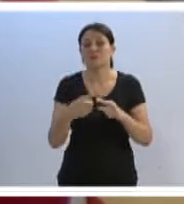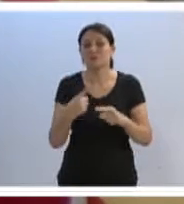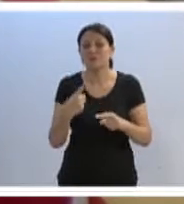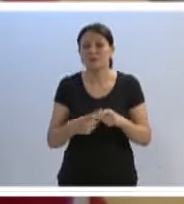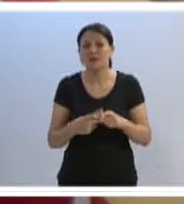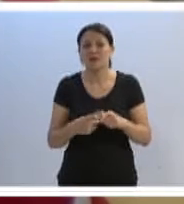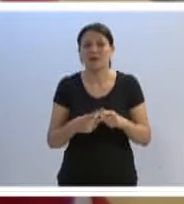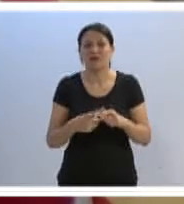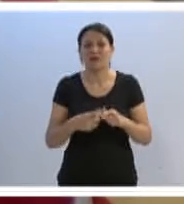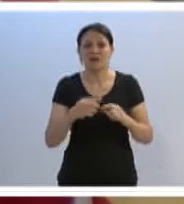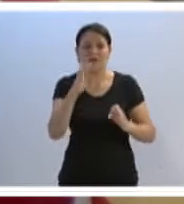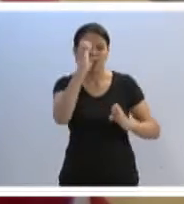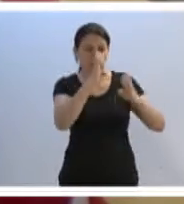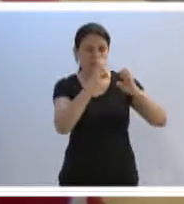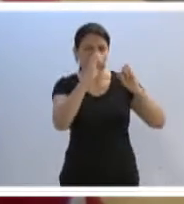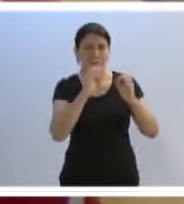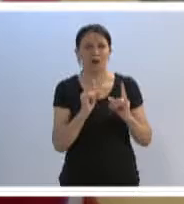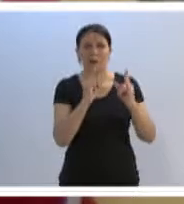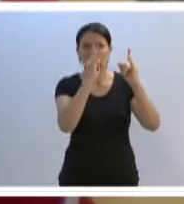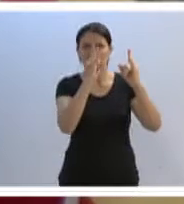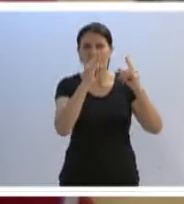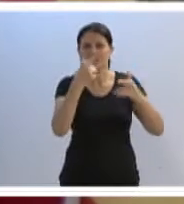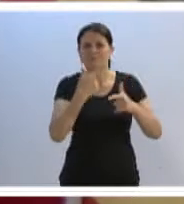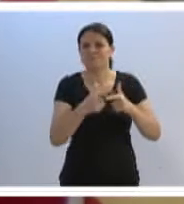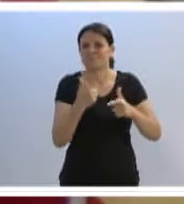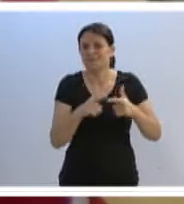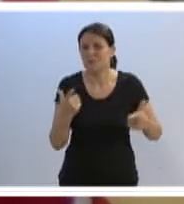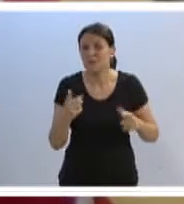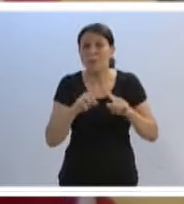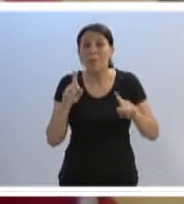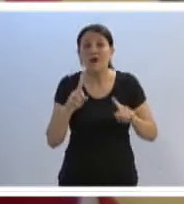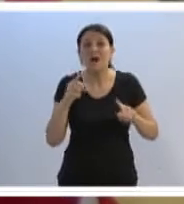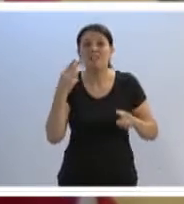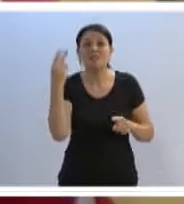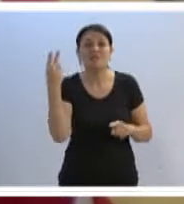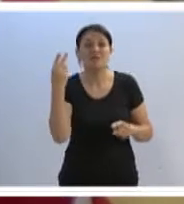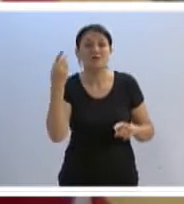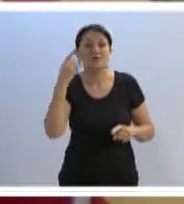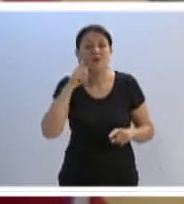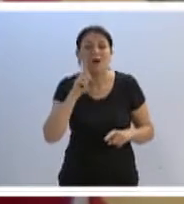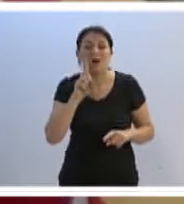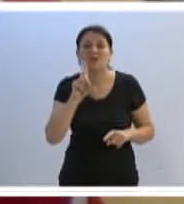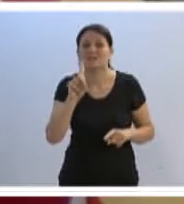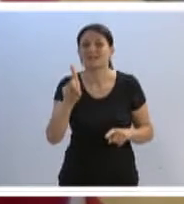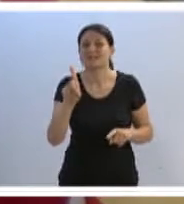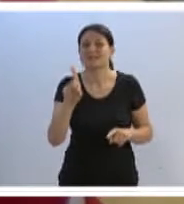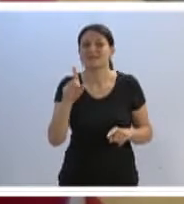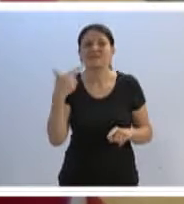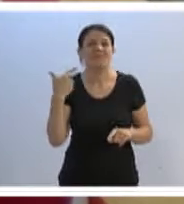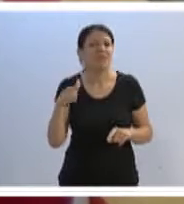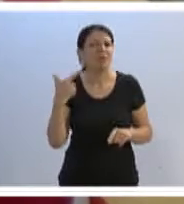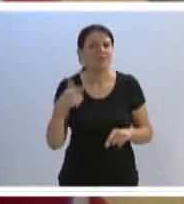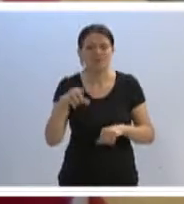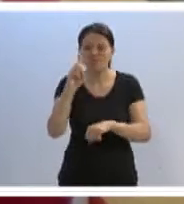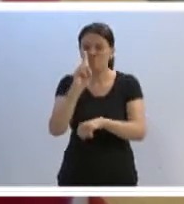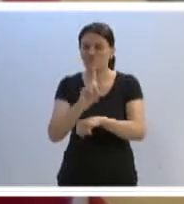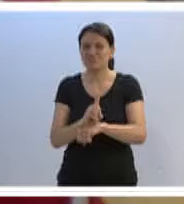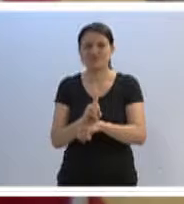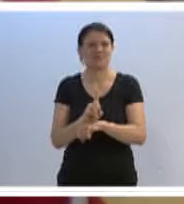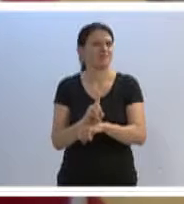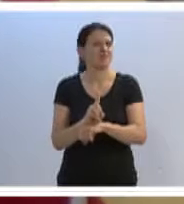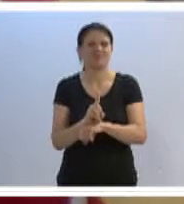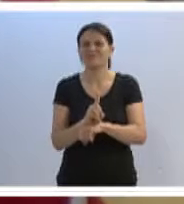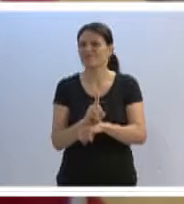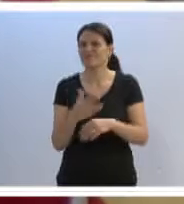de estruturação do órgão. Agora, estamos há 22 dias sem a realização de um comando, de uma direção em relação ao